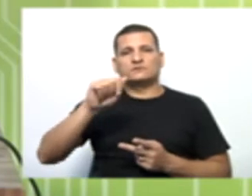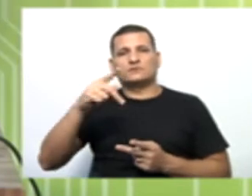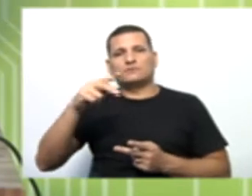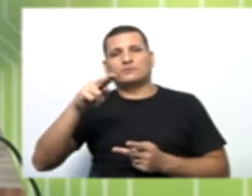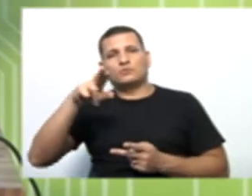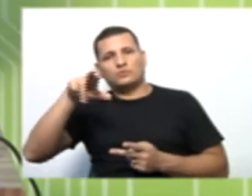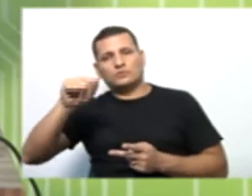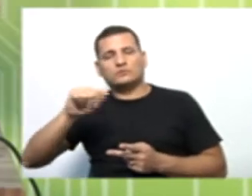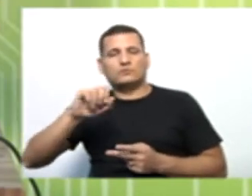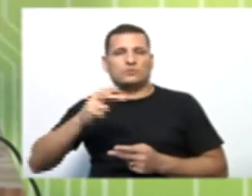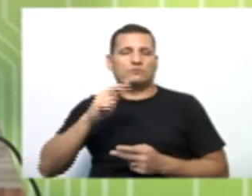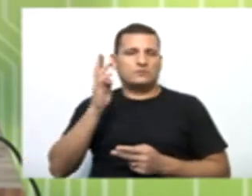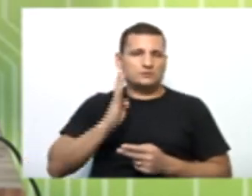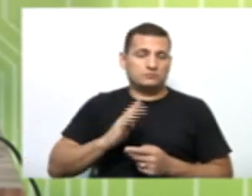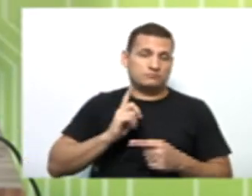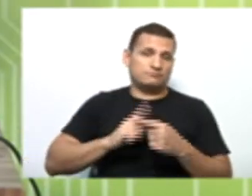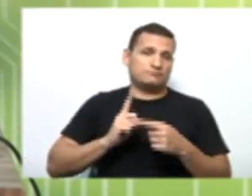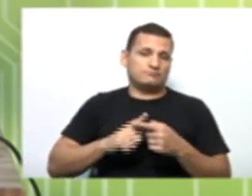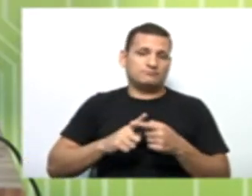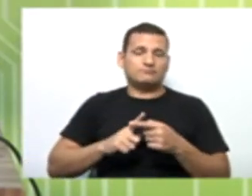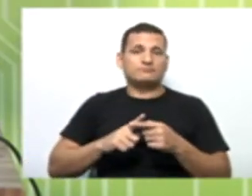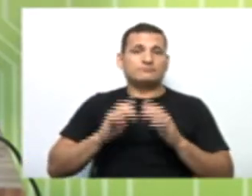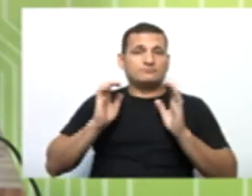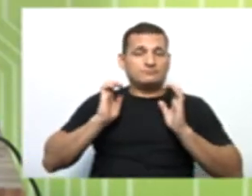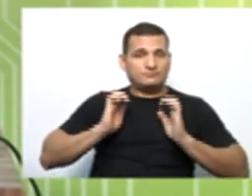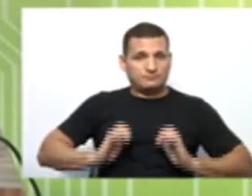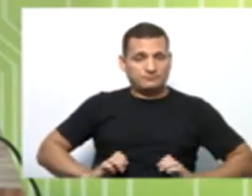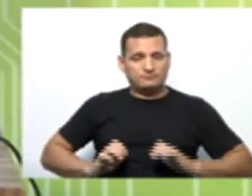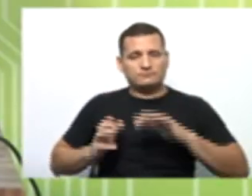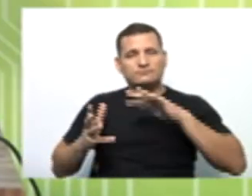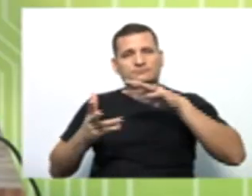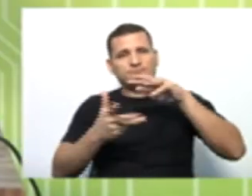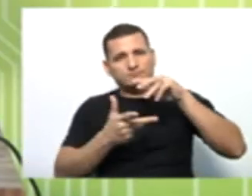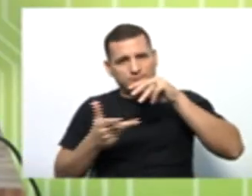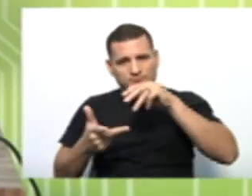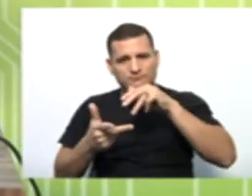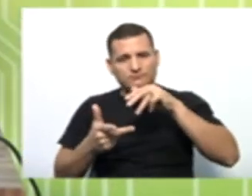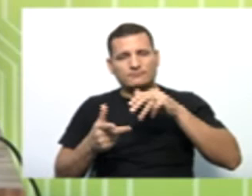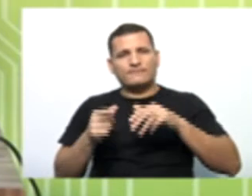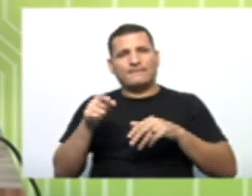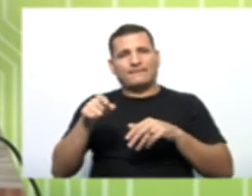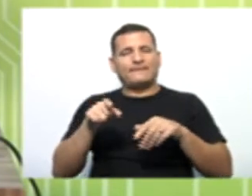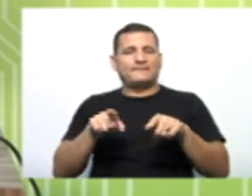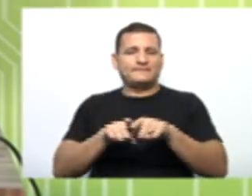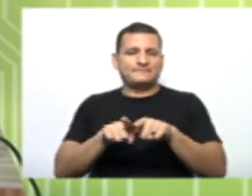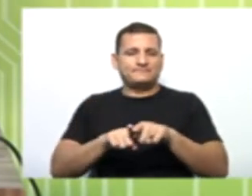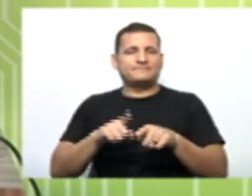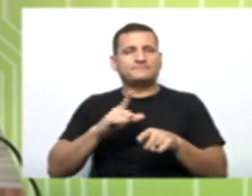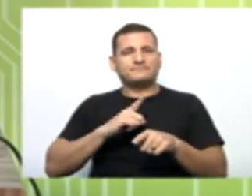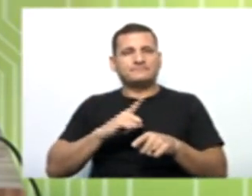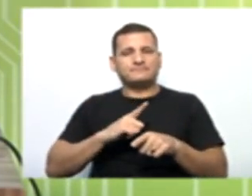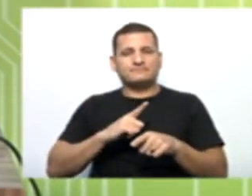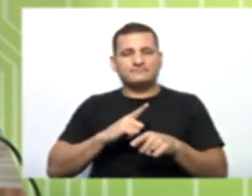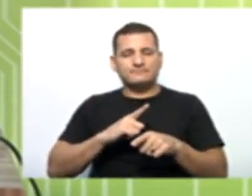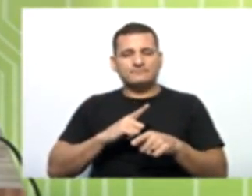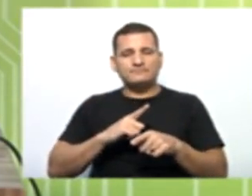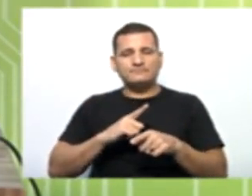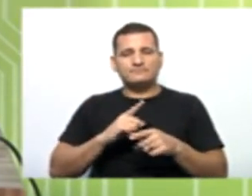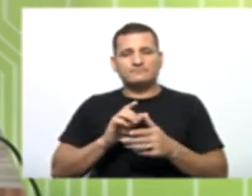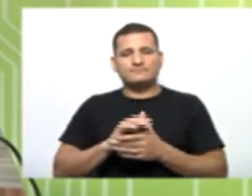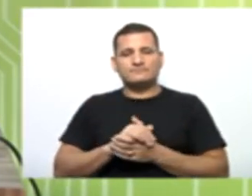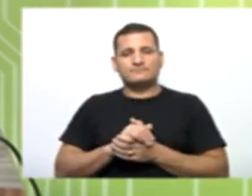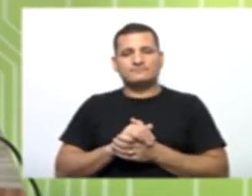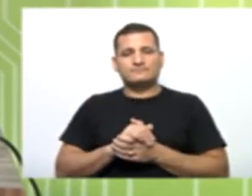Brasil. Porque esses princípios éticos universais que regem a vida em sociedade, eles também são conduzidos, eles são